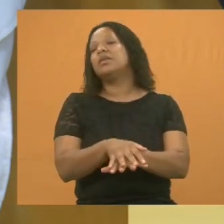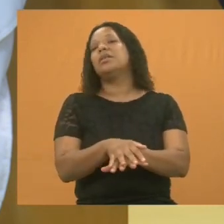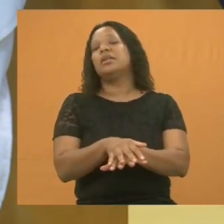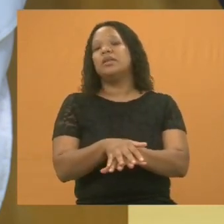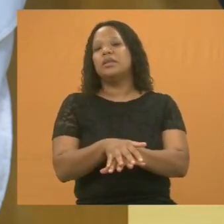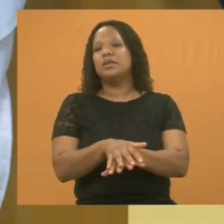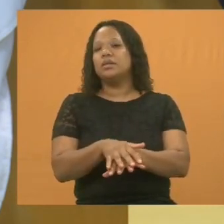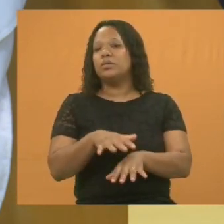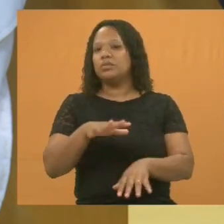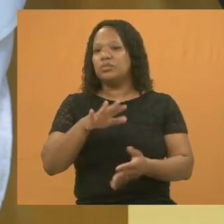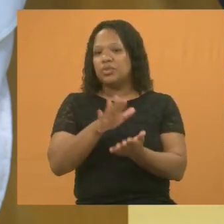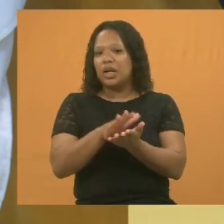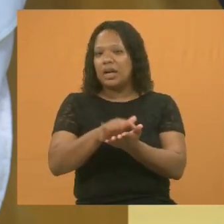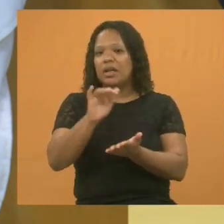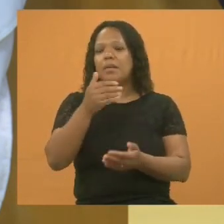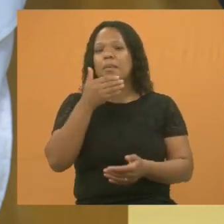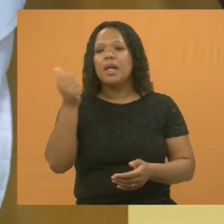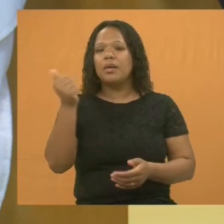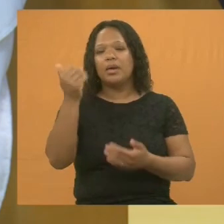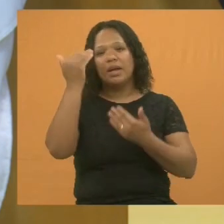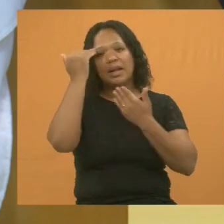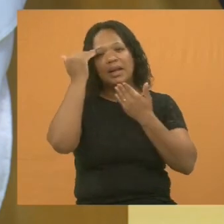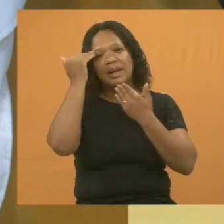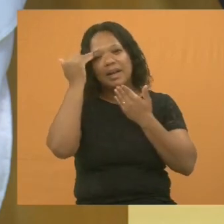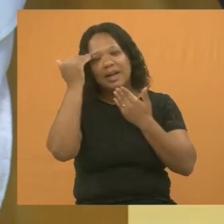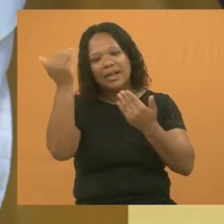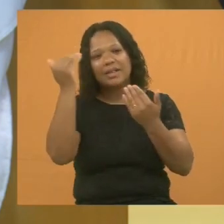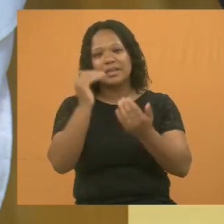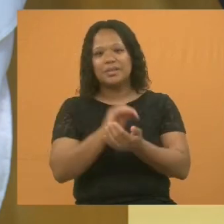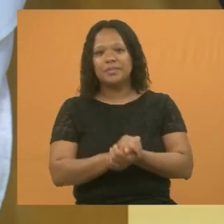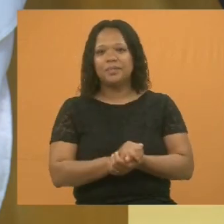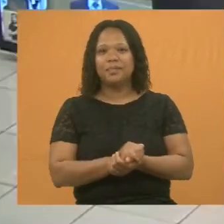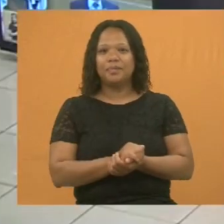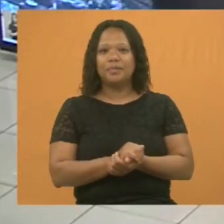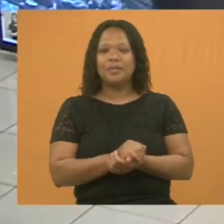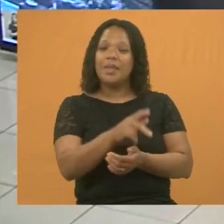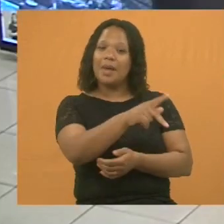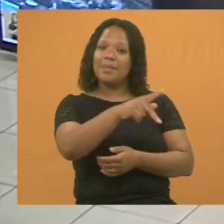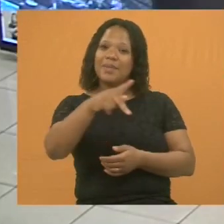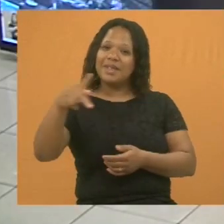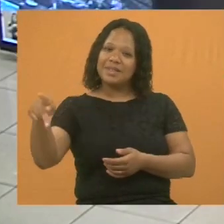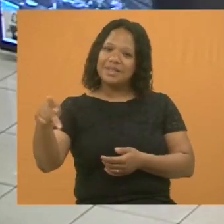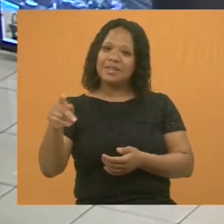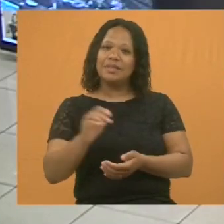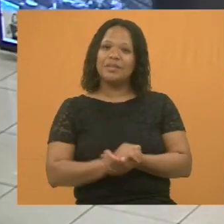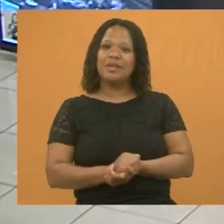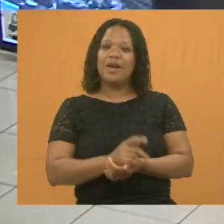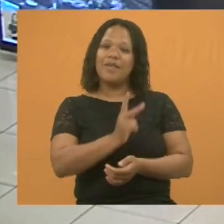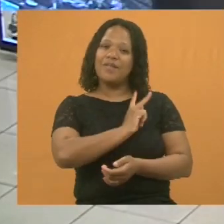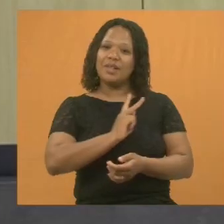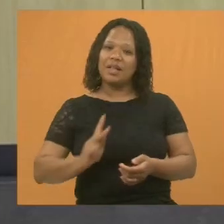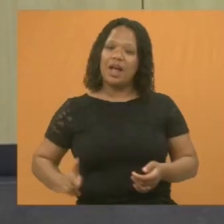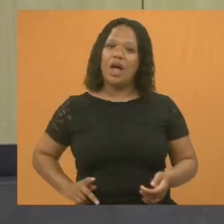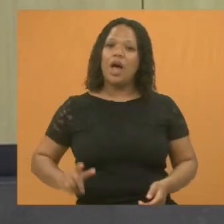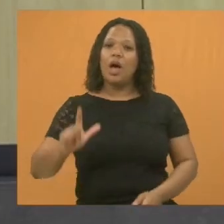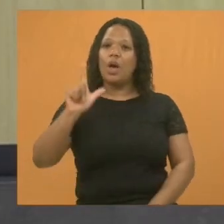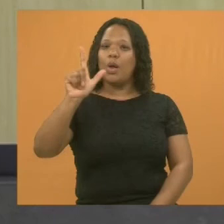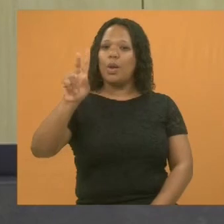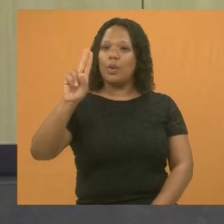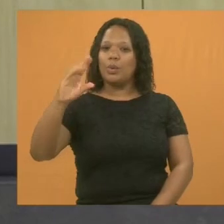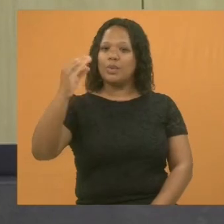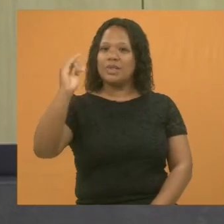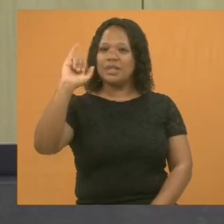sua rota. Eu quero, então, agradecer a nossa ilustre presidente da casa, nossa vereadora Lucimar